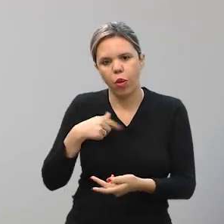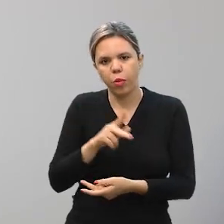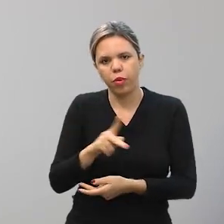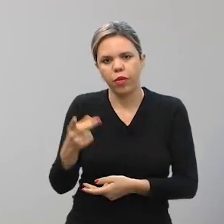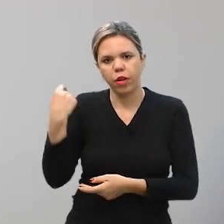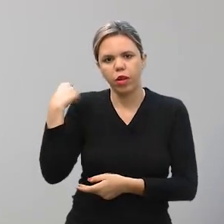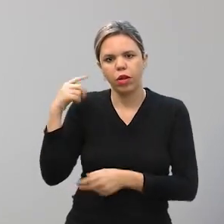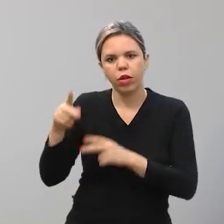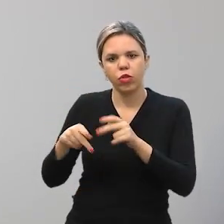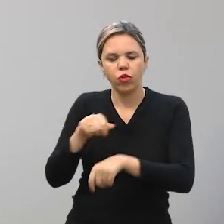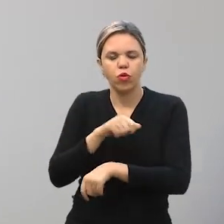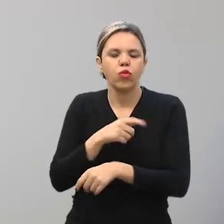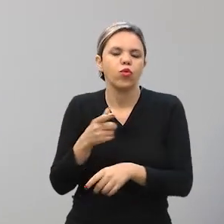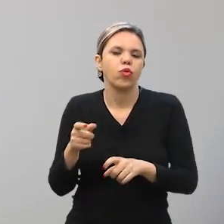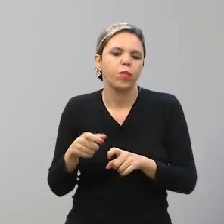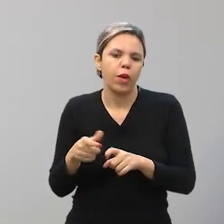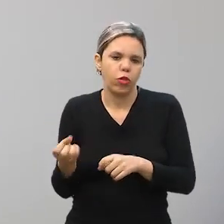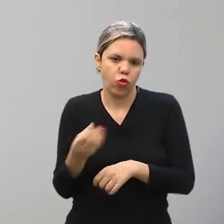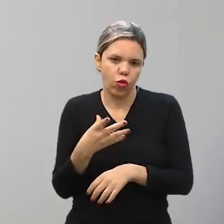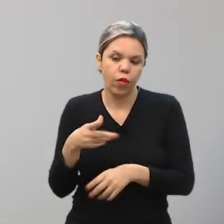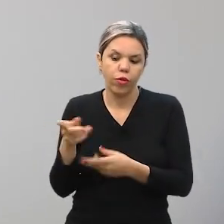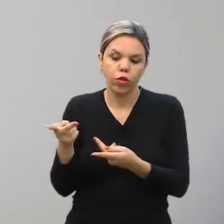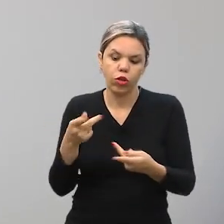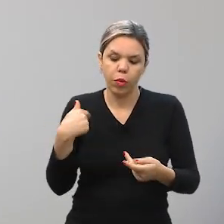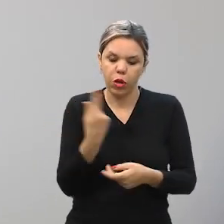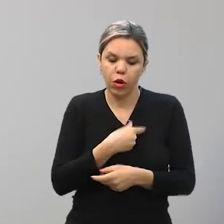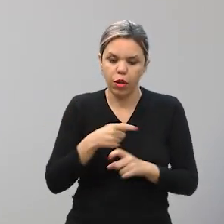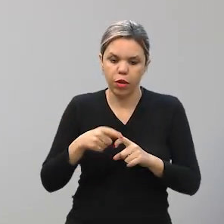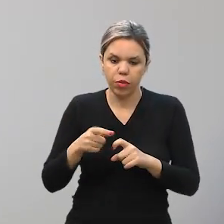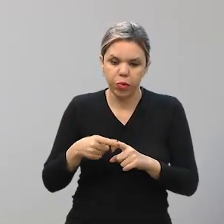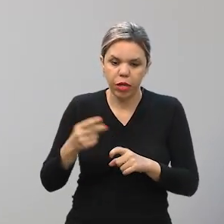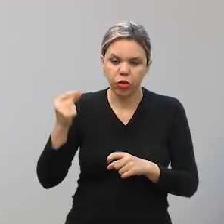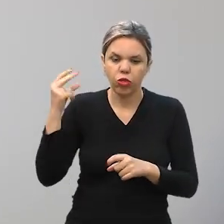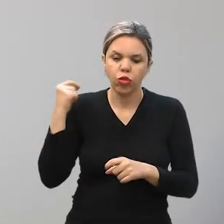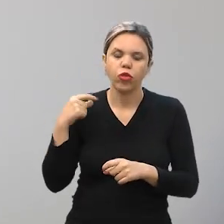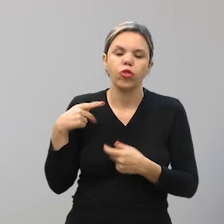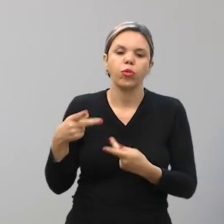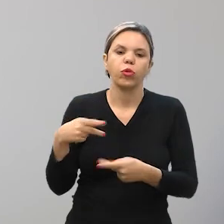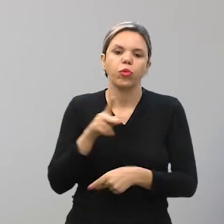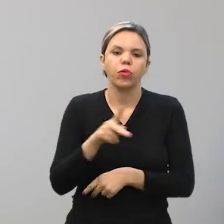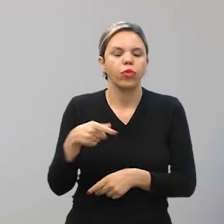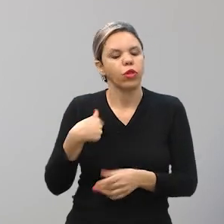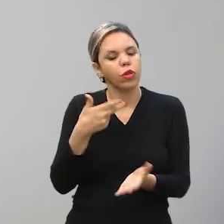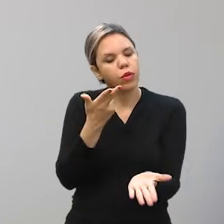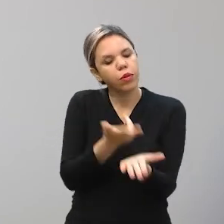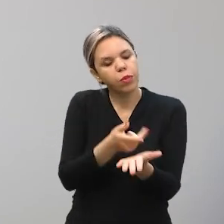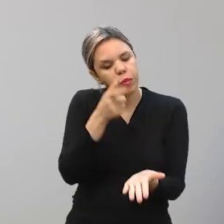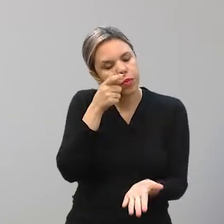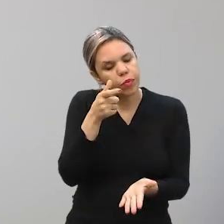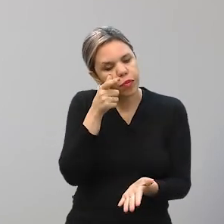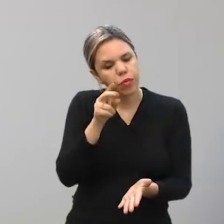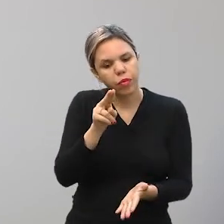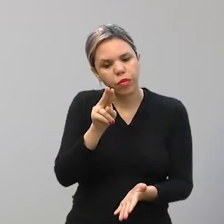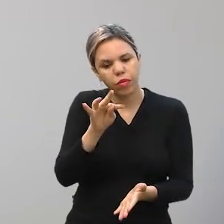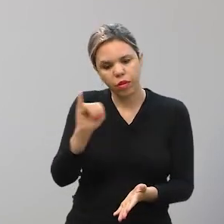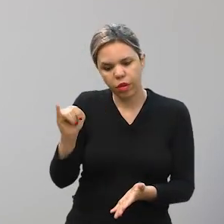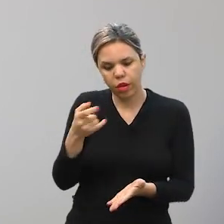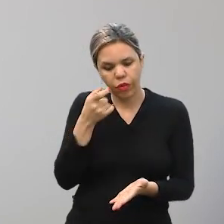os antigos chamam professora. Vai ver esse paciente que está internado na terapia